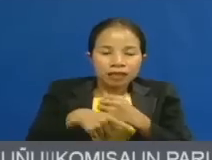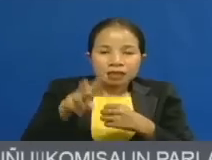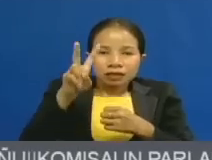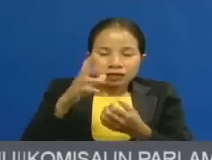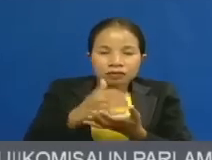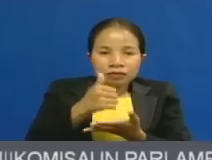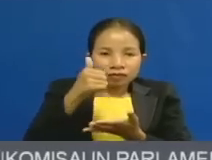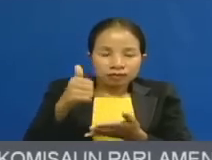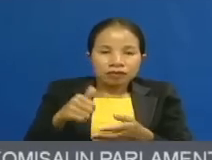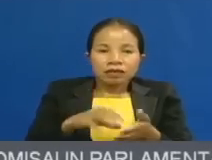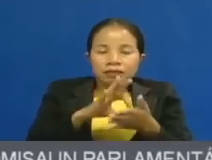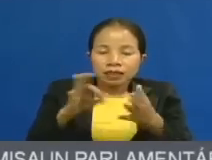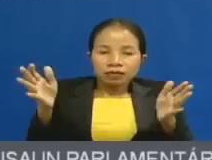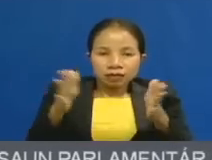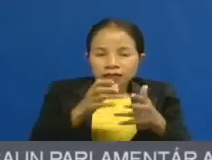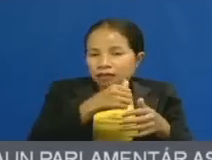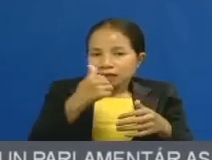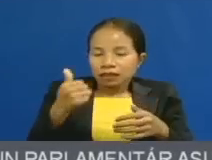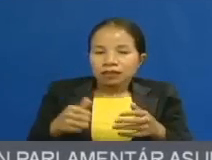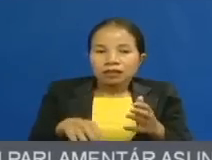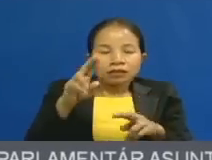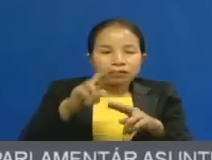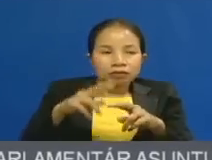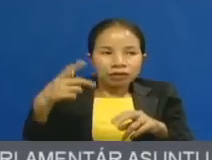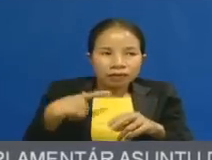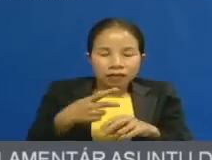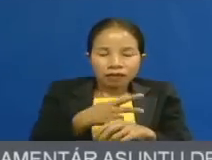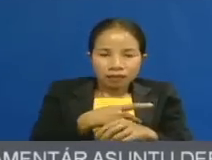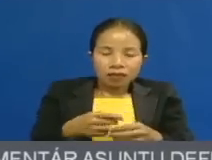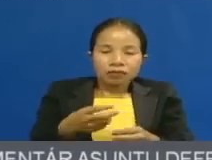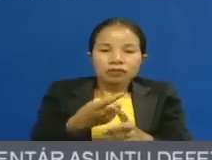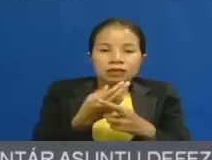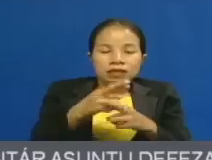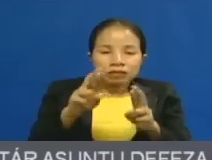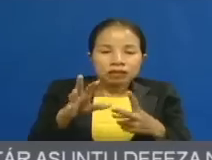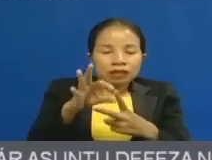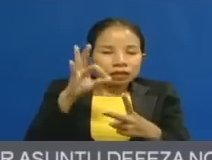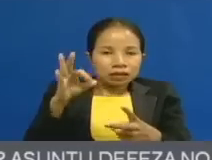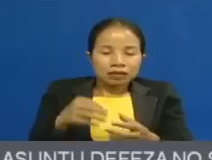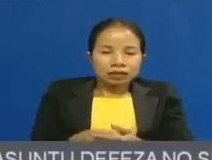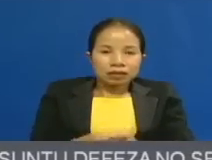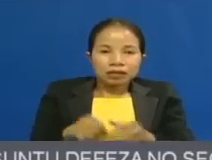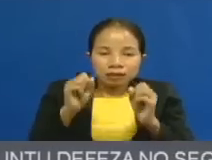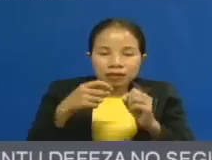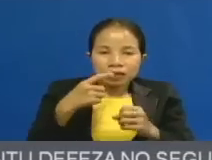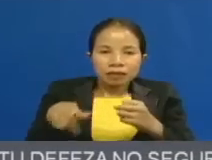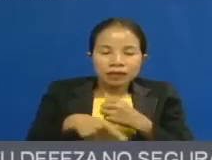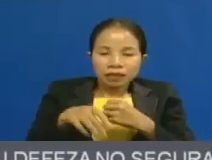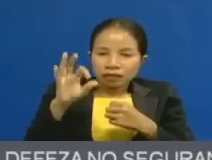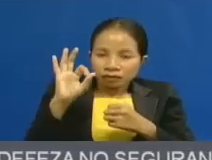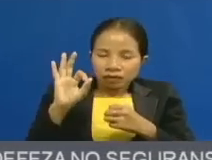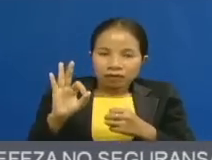mais votado, ou partido que considera ser, nem mesmo reta assento parlamentar, mas o resultado da eleição geral. E nem tem belinho, Fredlin, segundo mais